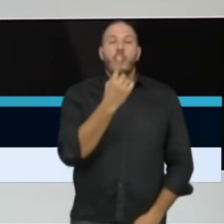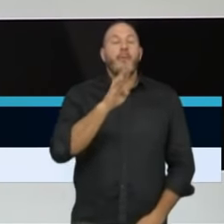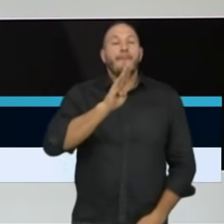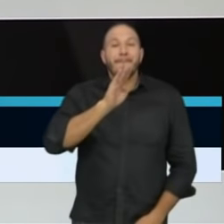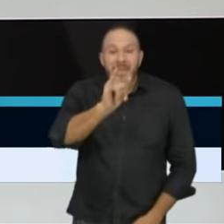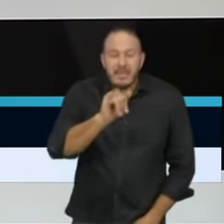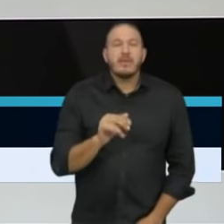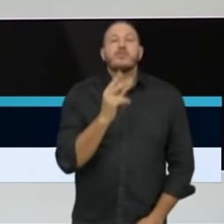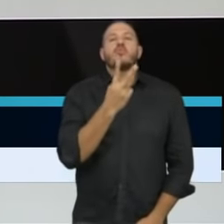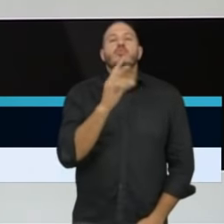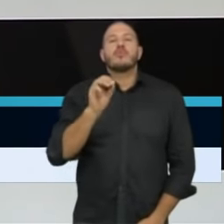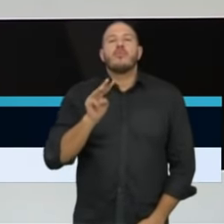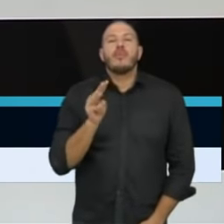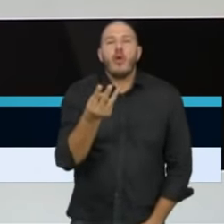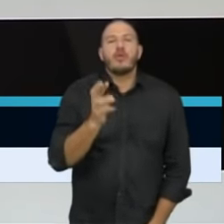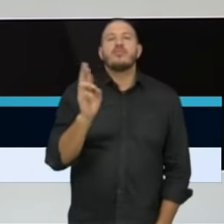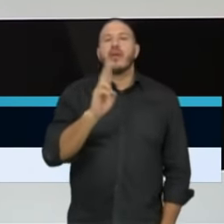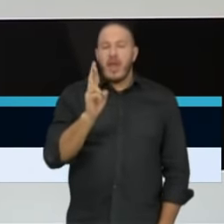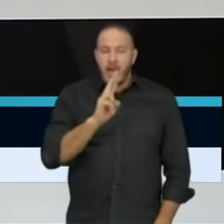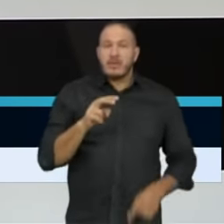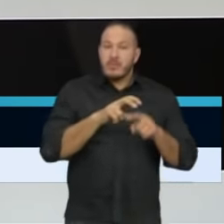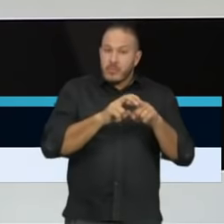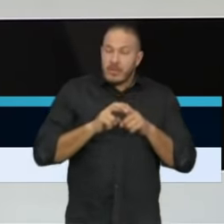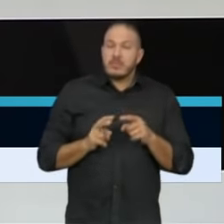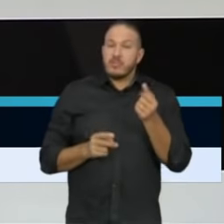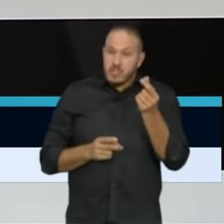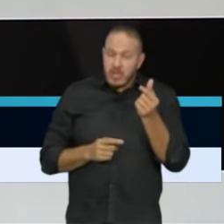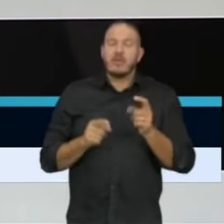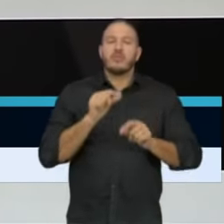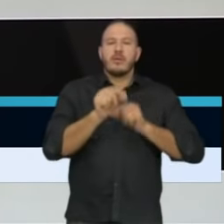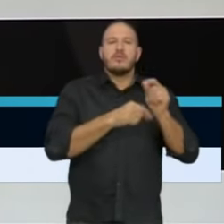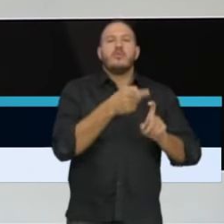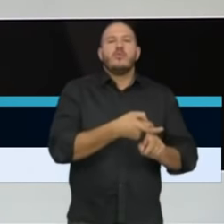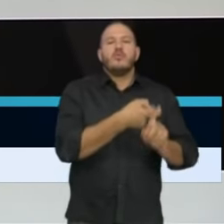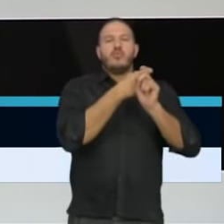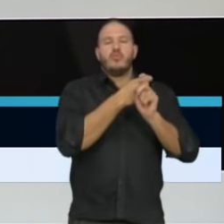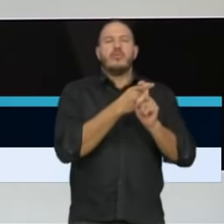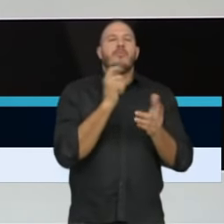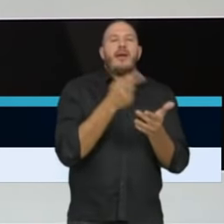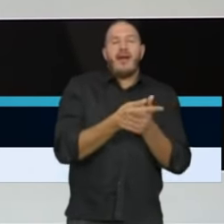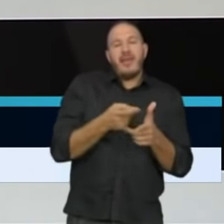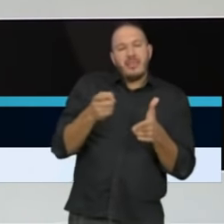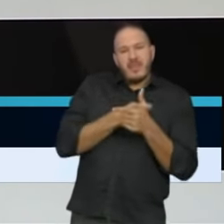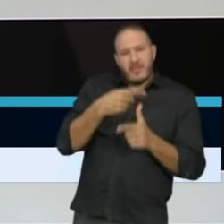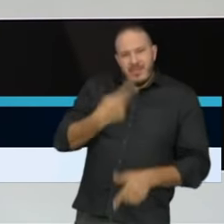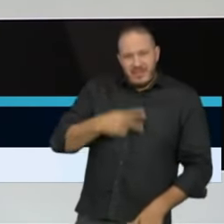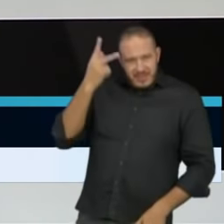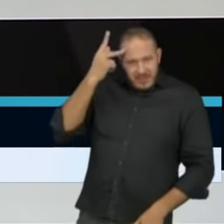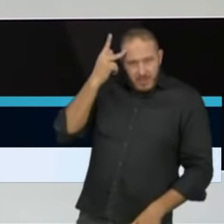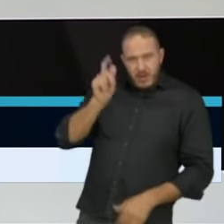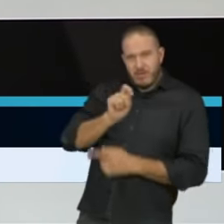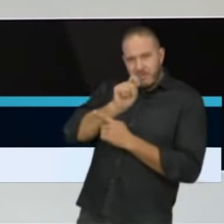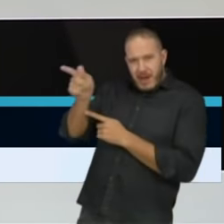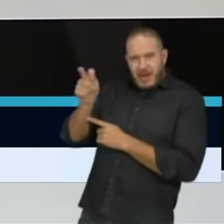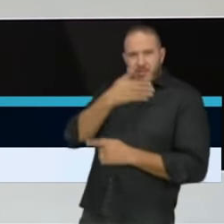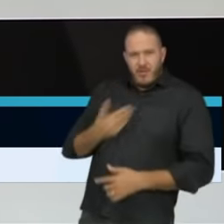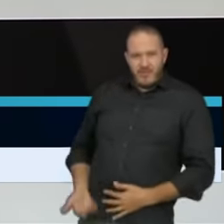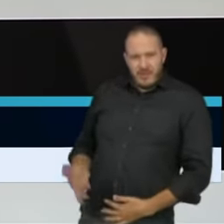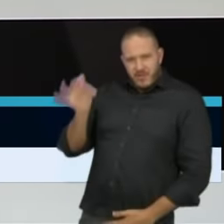R$1,2 bilhão, Vanessa, que foi fruto da suspensão do pagamento da dívida de São Paulo na última segunda-feira,